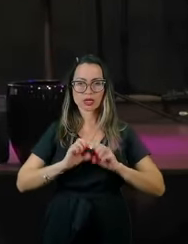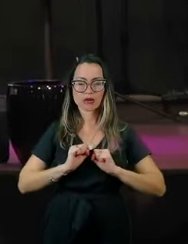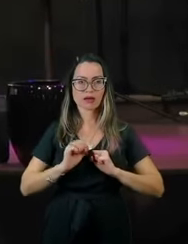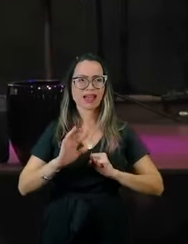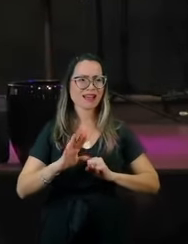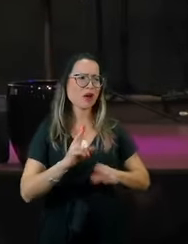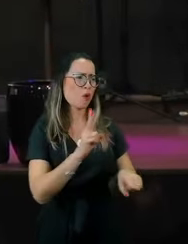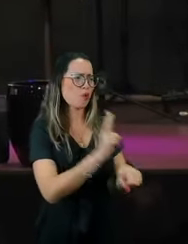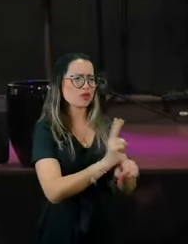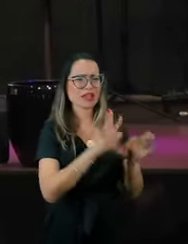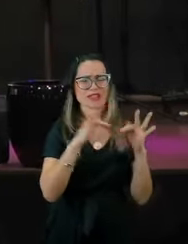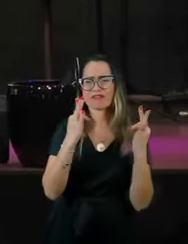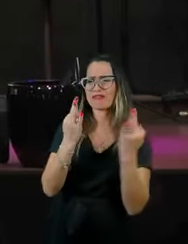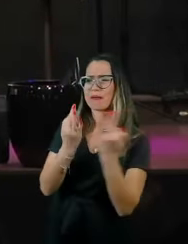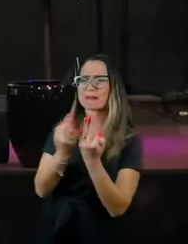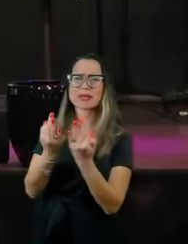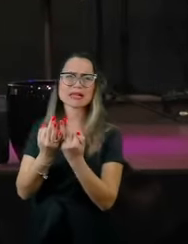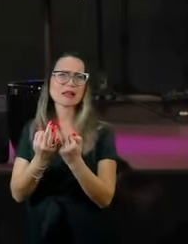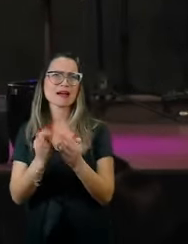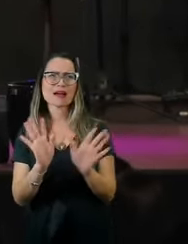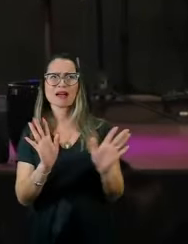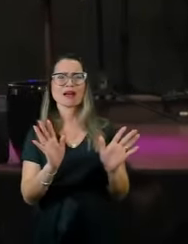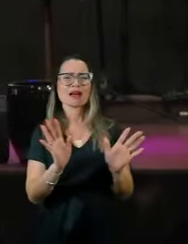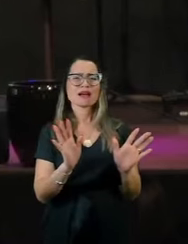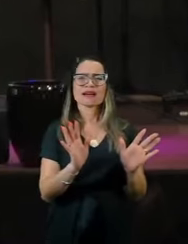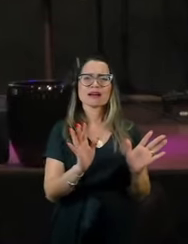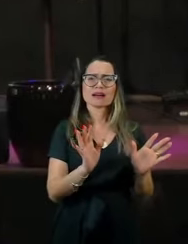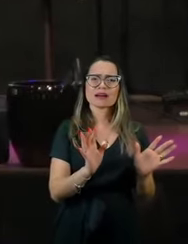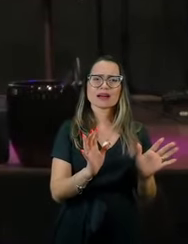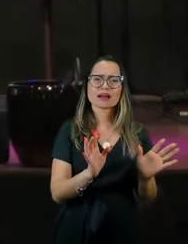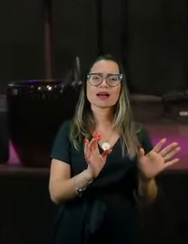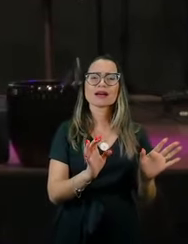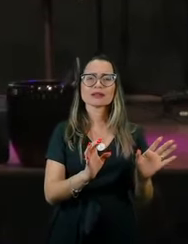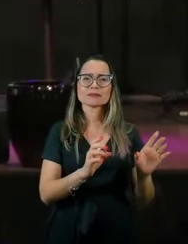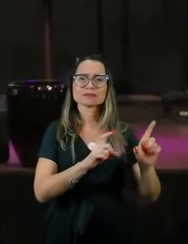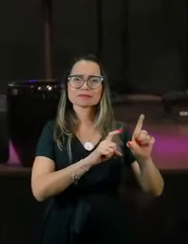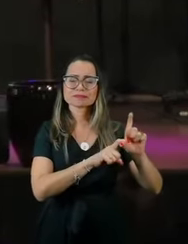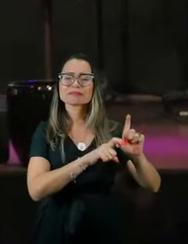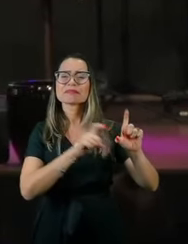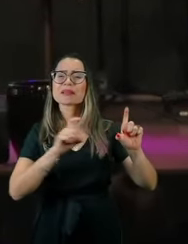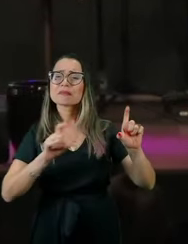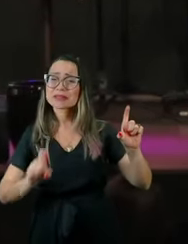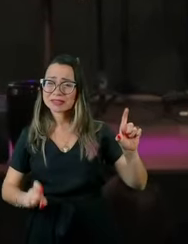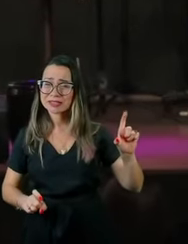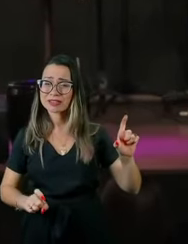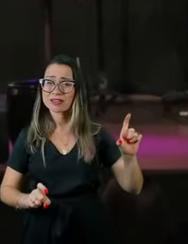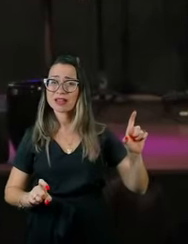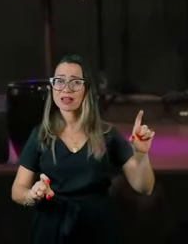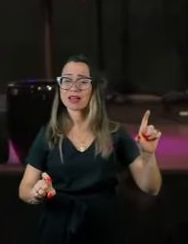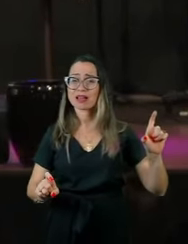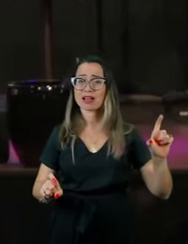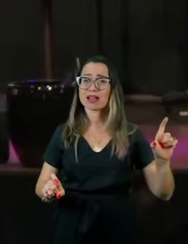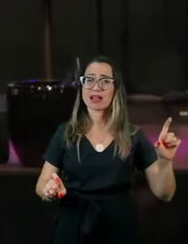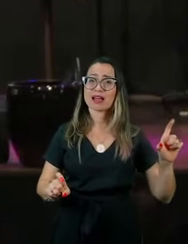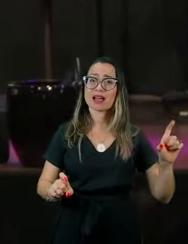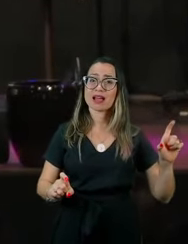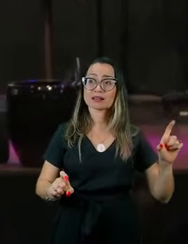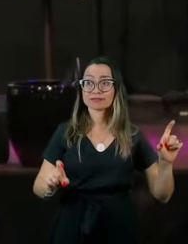Ela estava de fralda, numa cama, sem poder. E ela falou assim para mim, nós precisamos das pessoas.